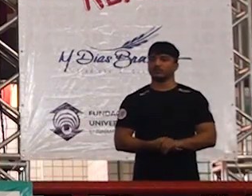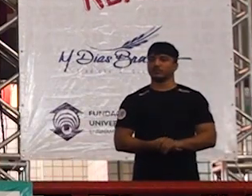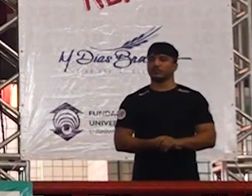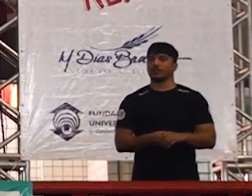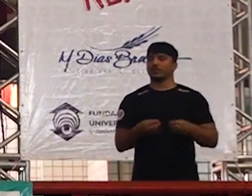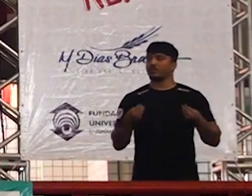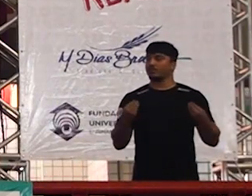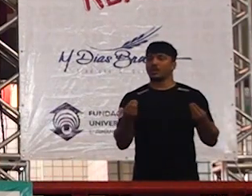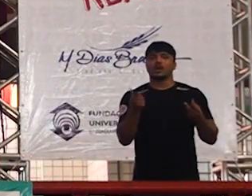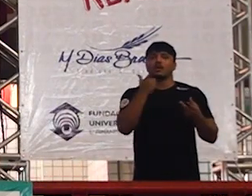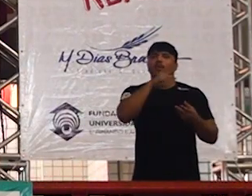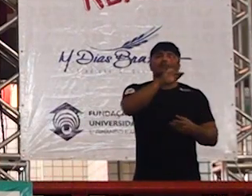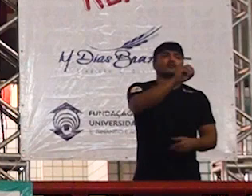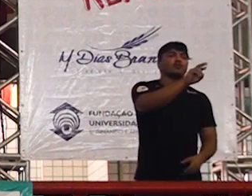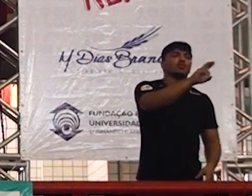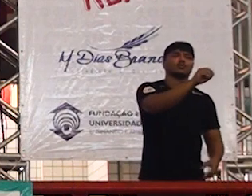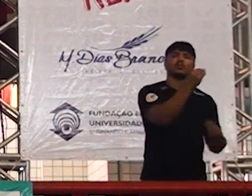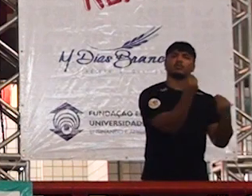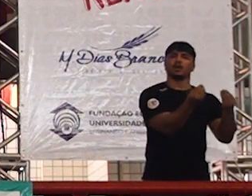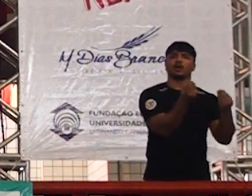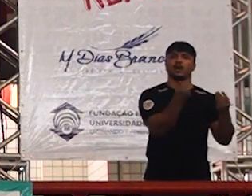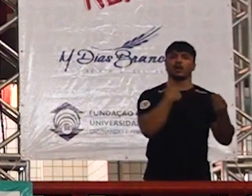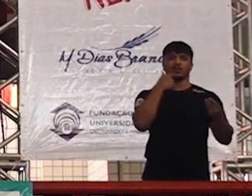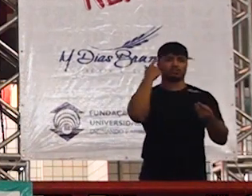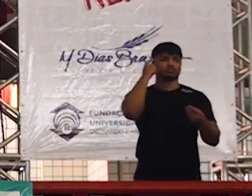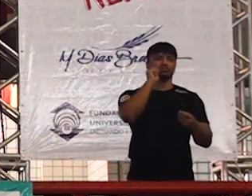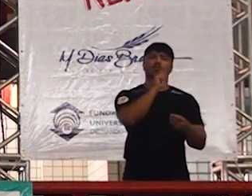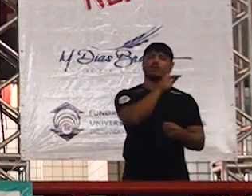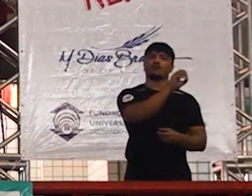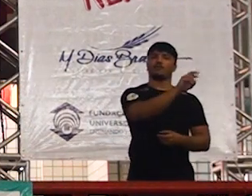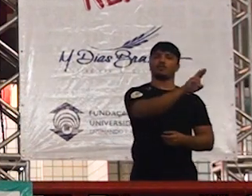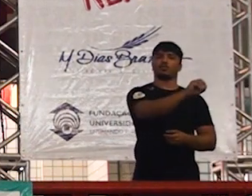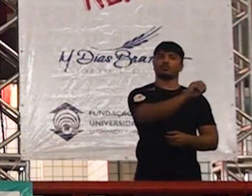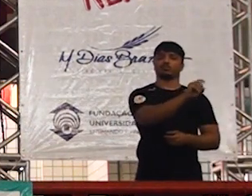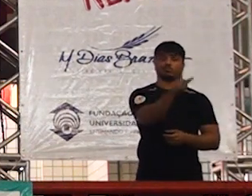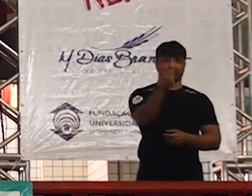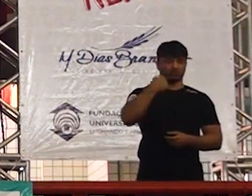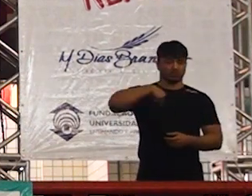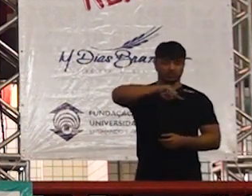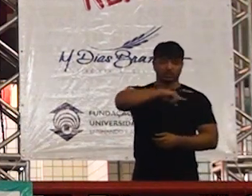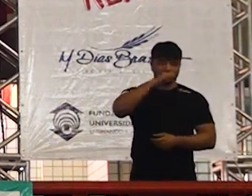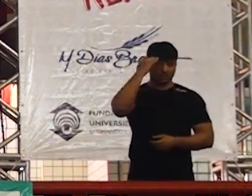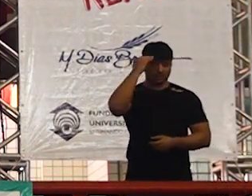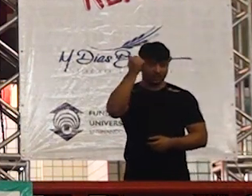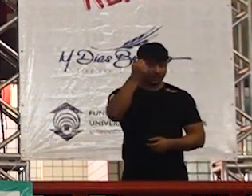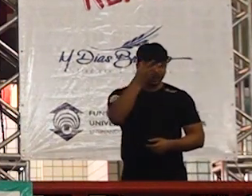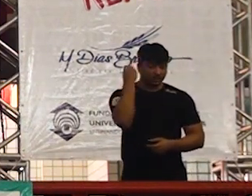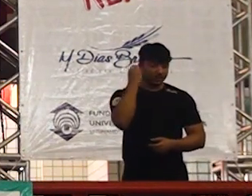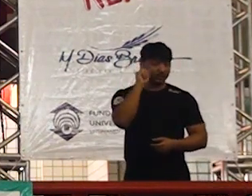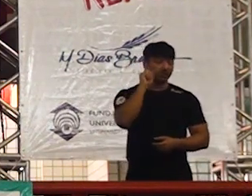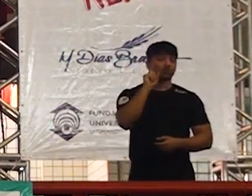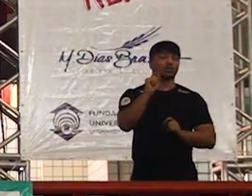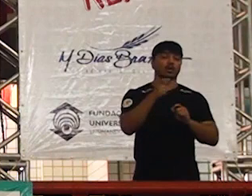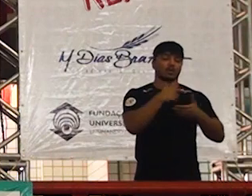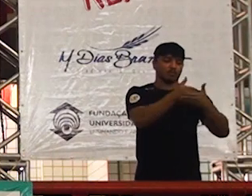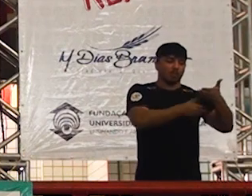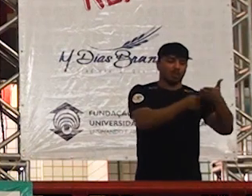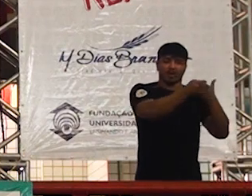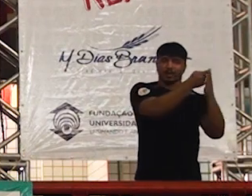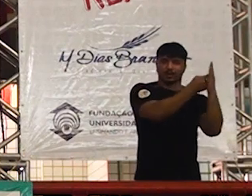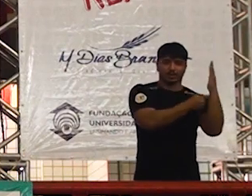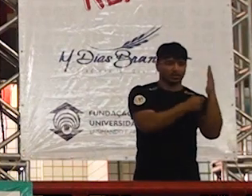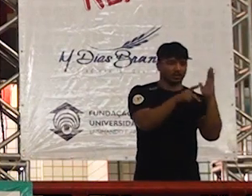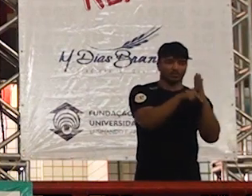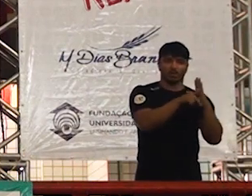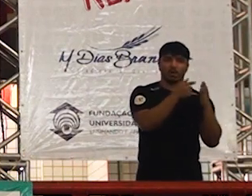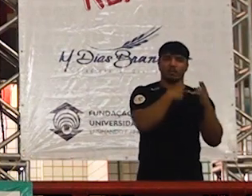Para quem é esse foro? O que é o foro privilegiado? E não se esqueça de que nenhuma prova de redação vai botar só o tema não,